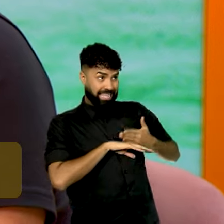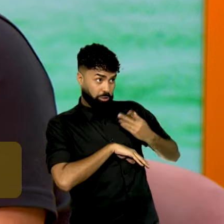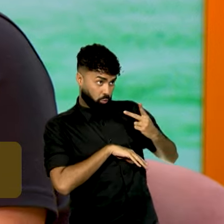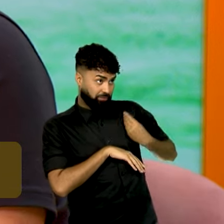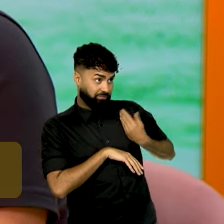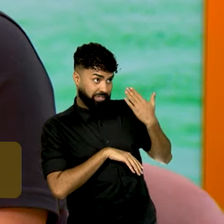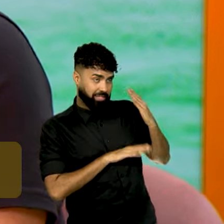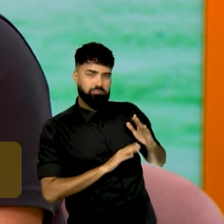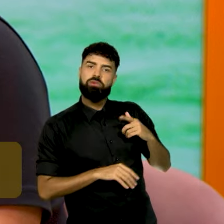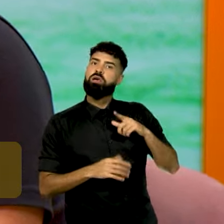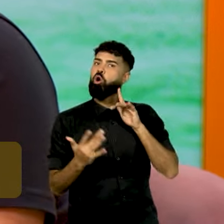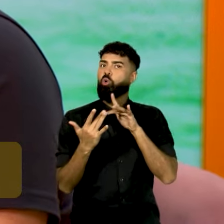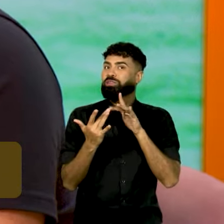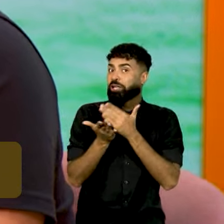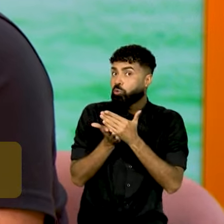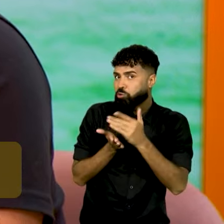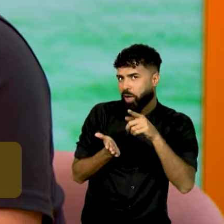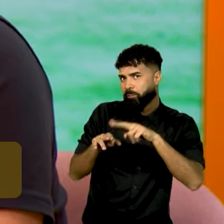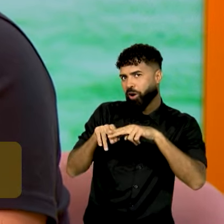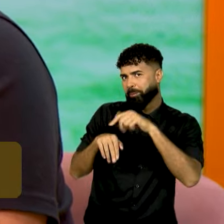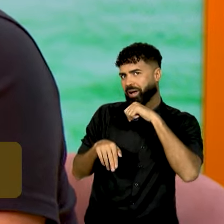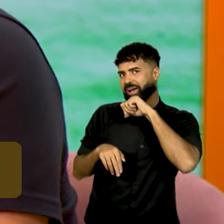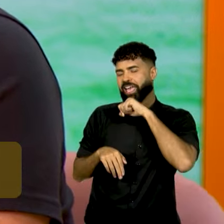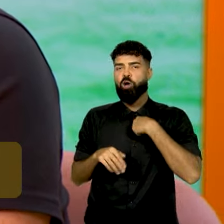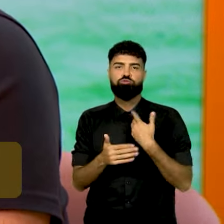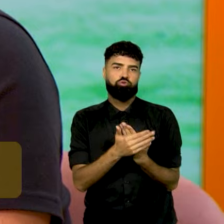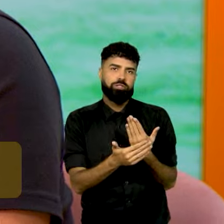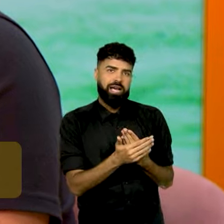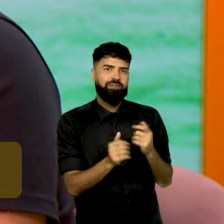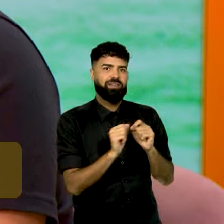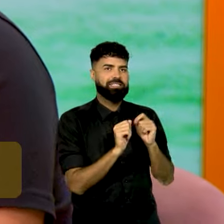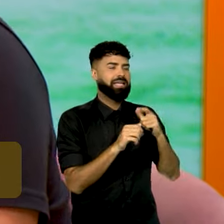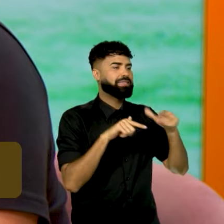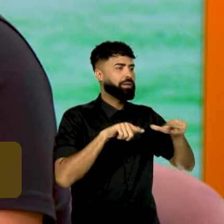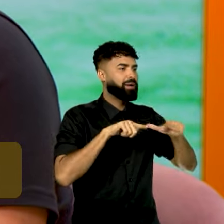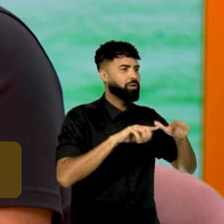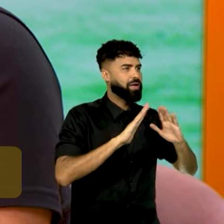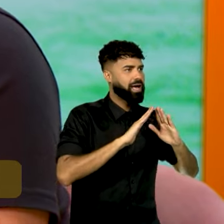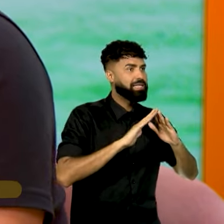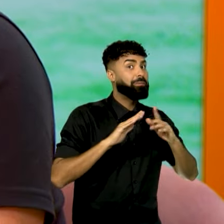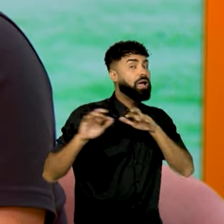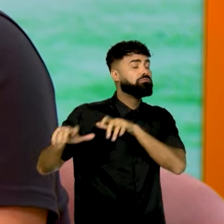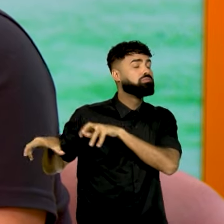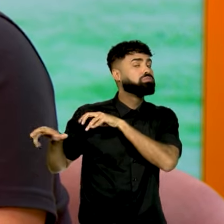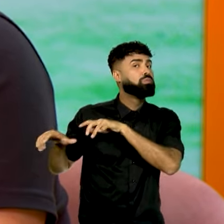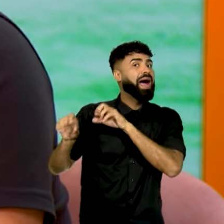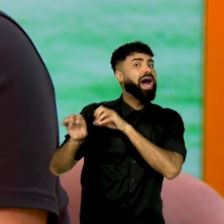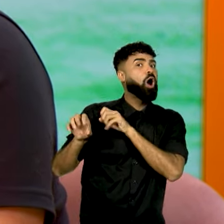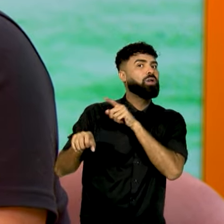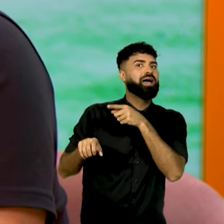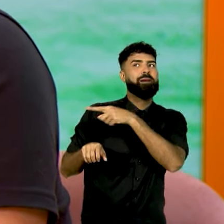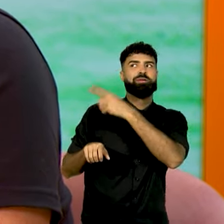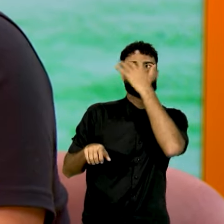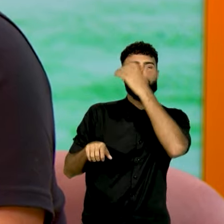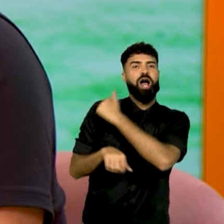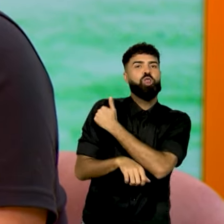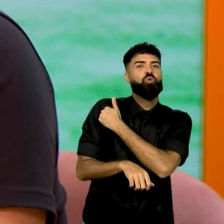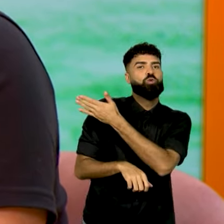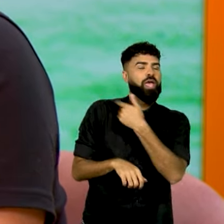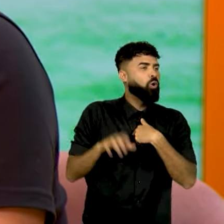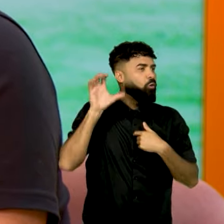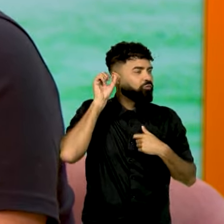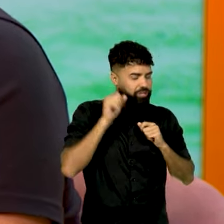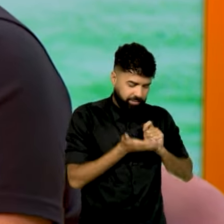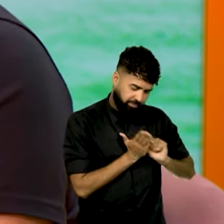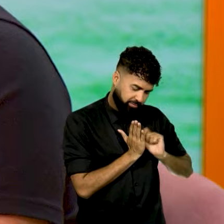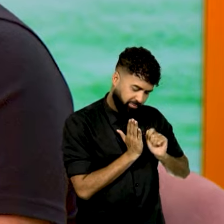é a minha primeira ligação com a música. Eu estudava, fazia minhas tarefas de casa, ouvindo as aulas de piano que ela dava. Maravilha. Então